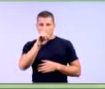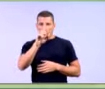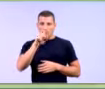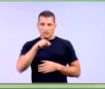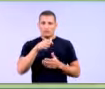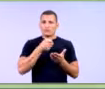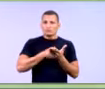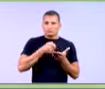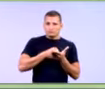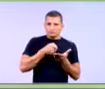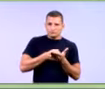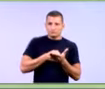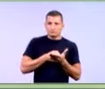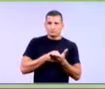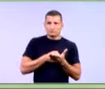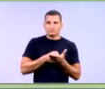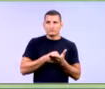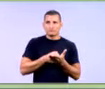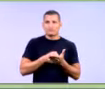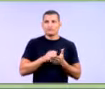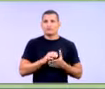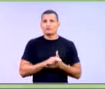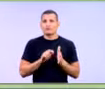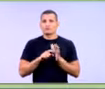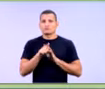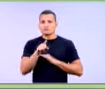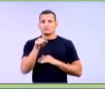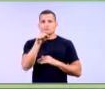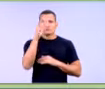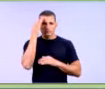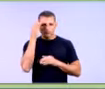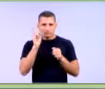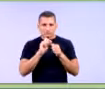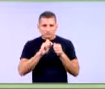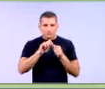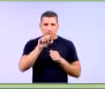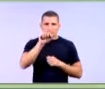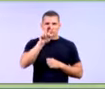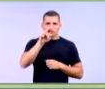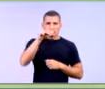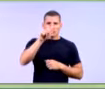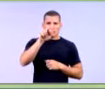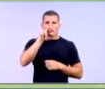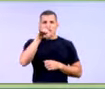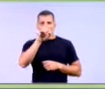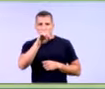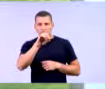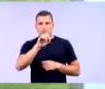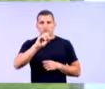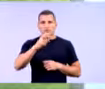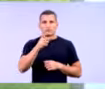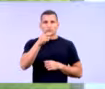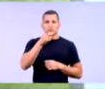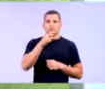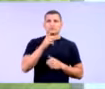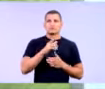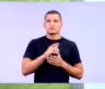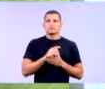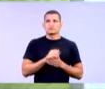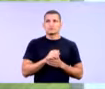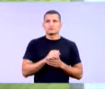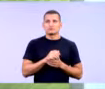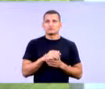obrigatório, né? Pergunto, você sabe fazer um sumário automático ou você é o aluno, é o estudante que